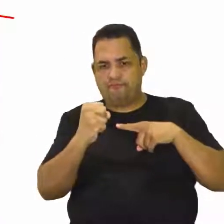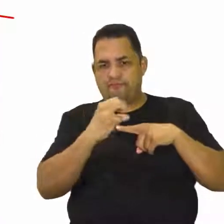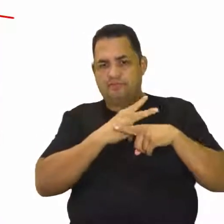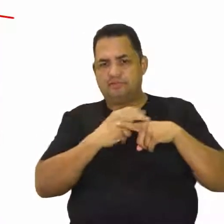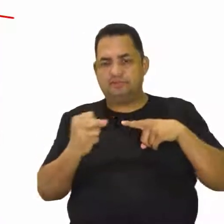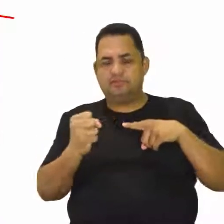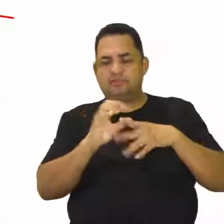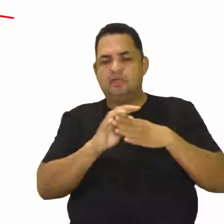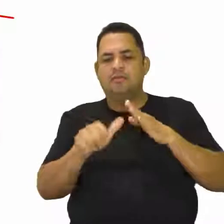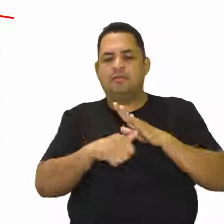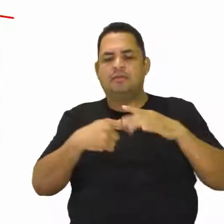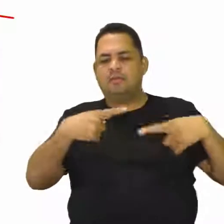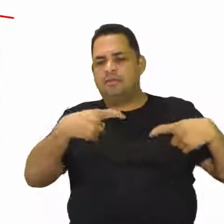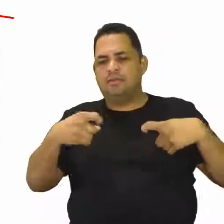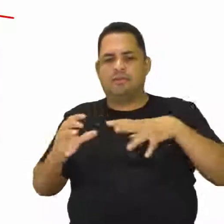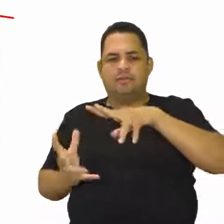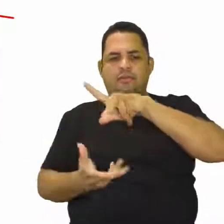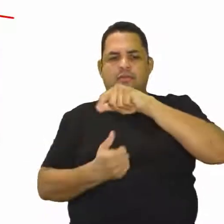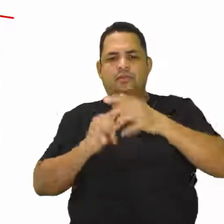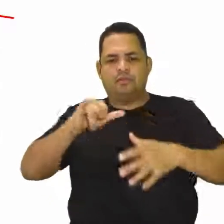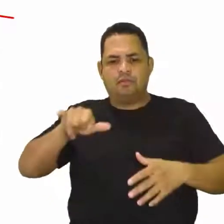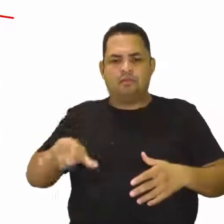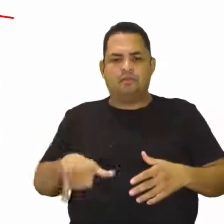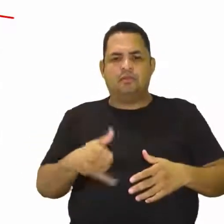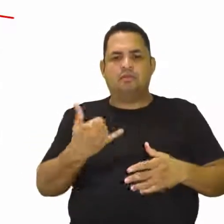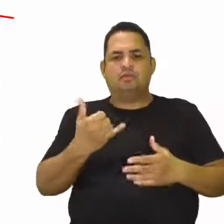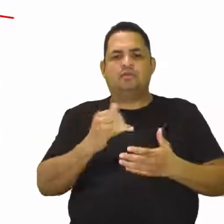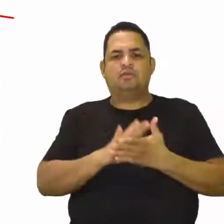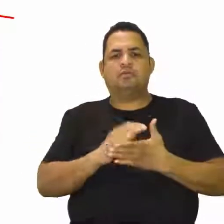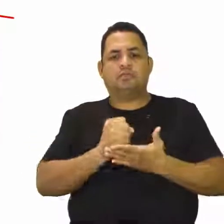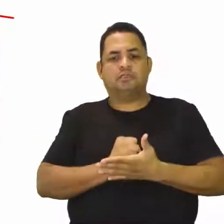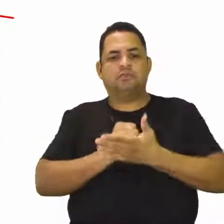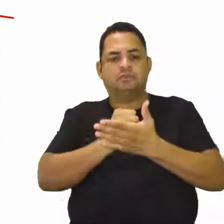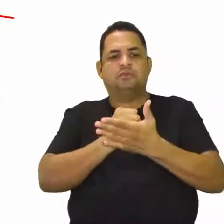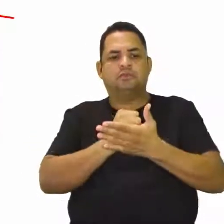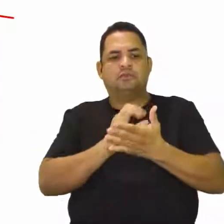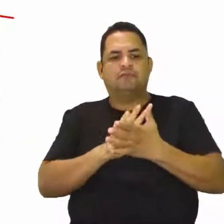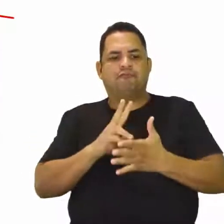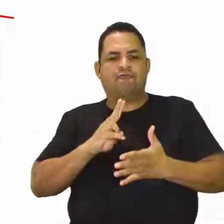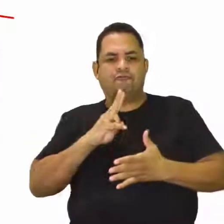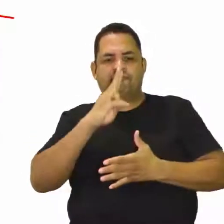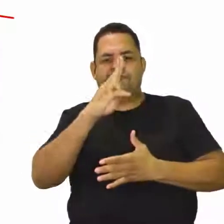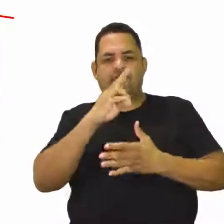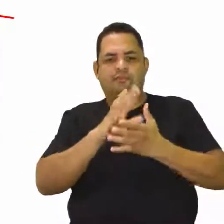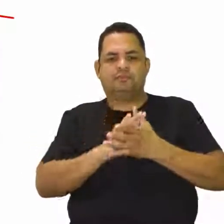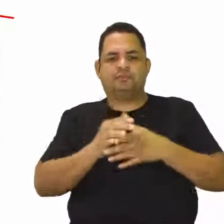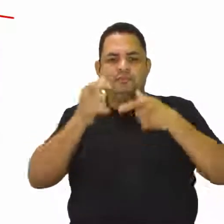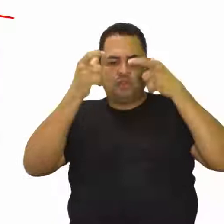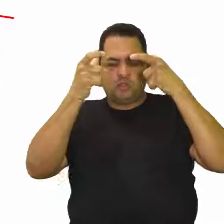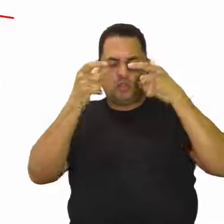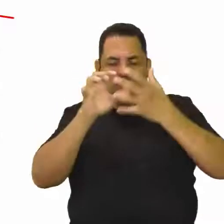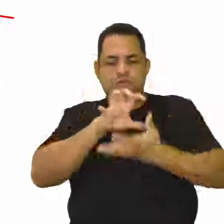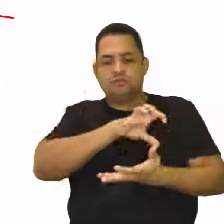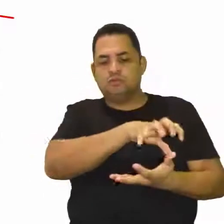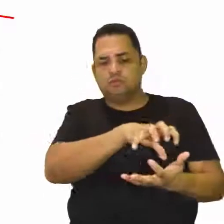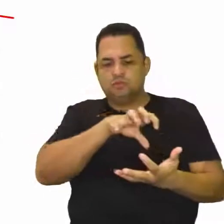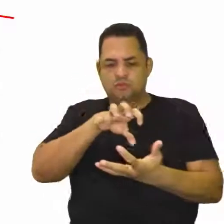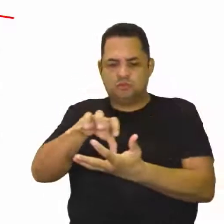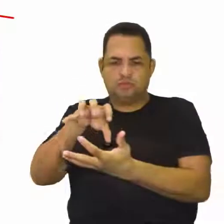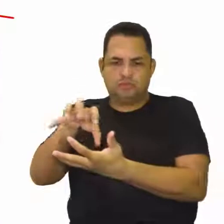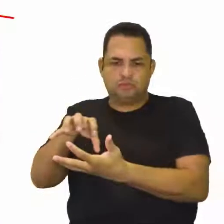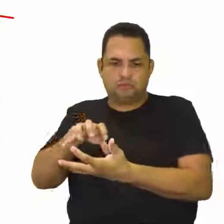Primeira Guerra Mundial, que aproveitaram as condições favoráveis para fortalecer seus